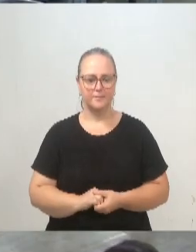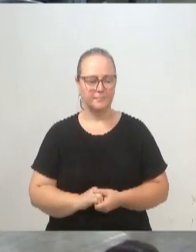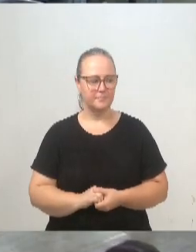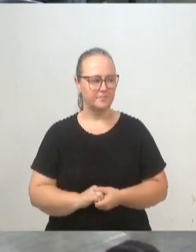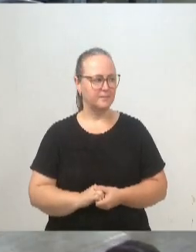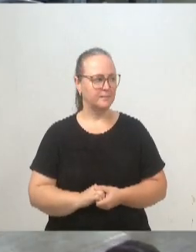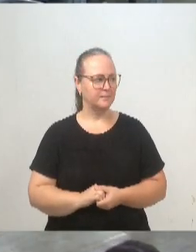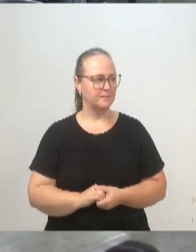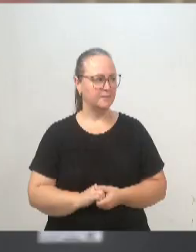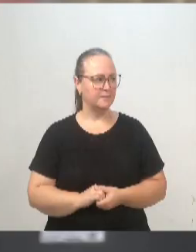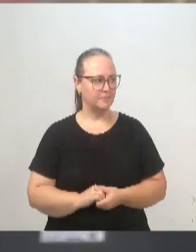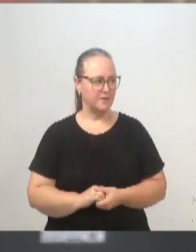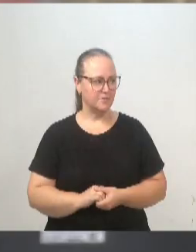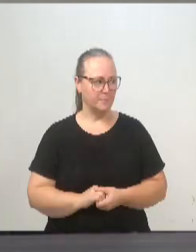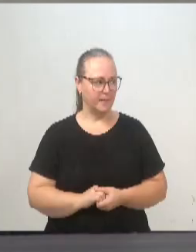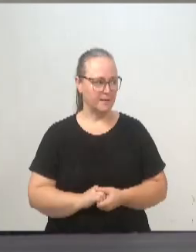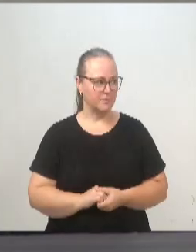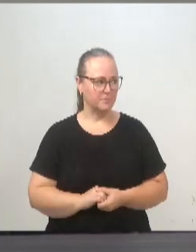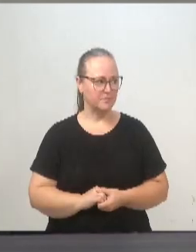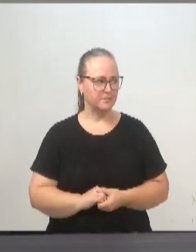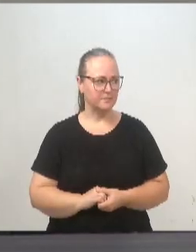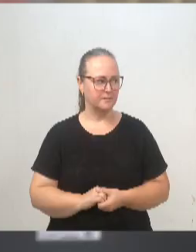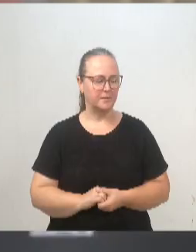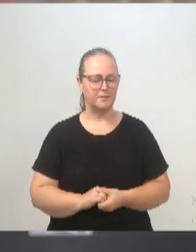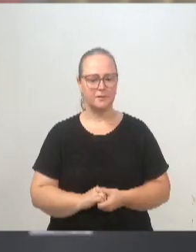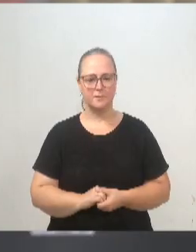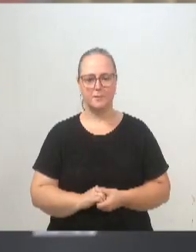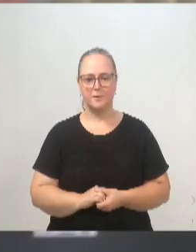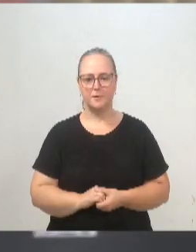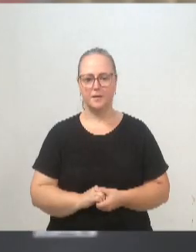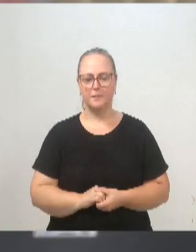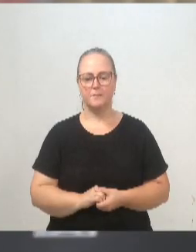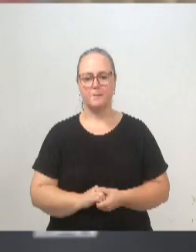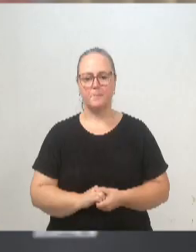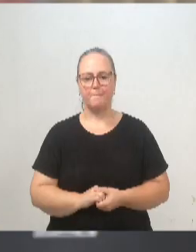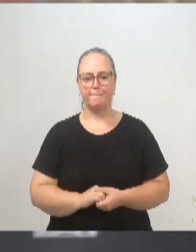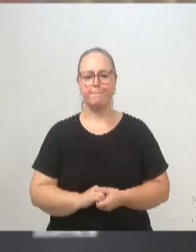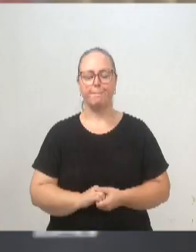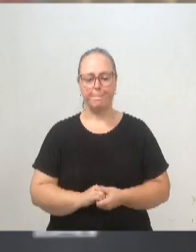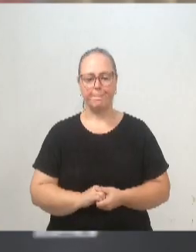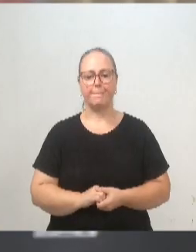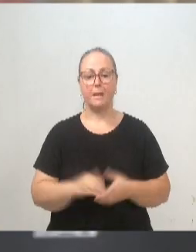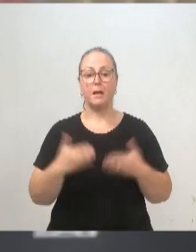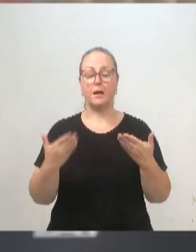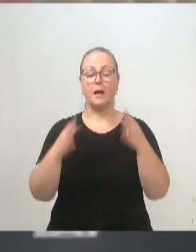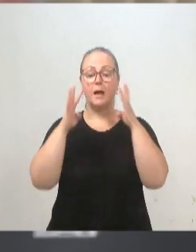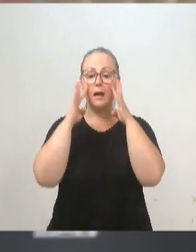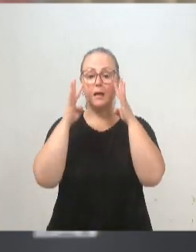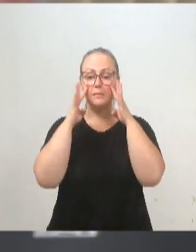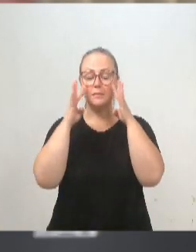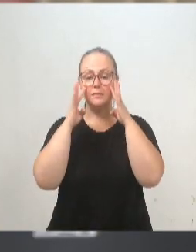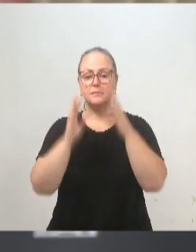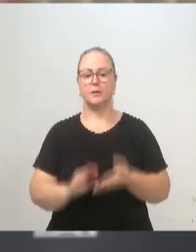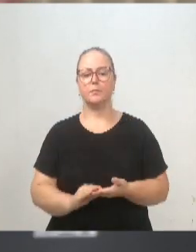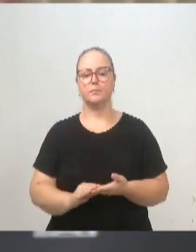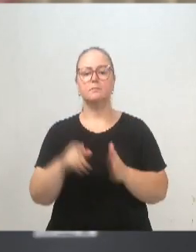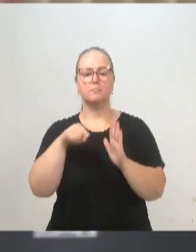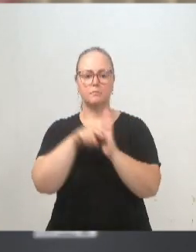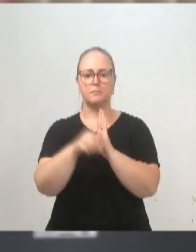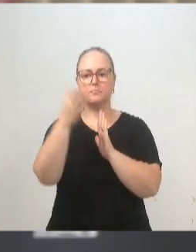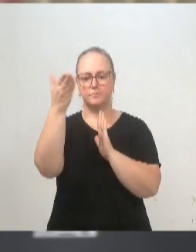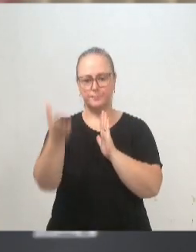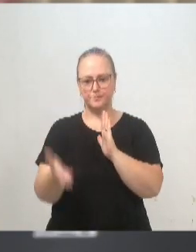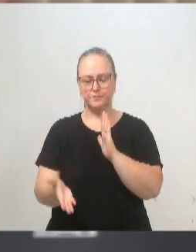Abaixo, estava lá embaixo. Ouço o vereador Bruno Win. Senhor presidente, eu gostaria de saber do secretário, considerando que o próprio